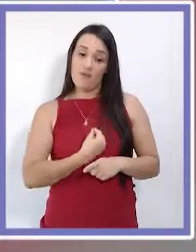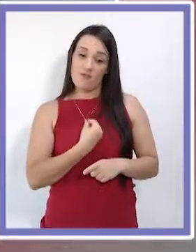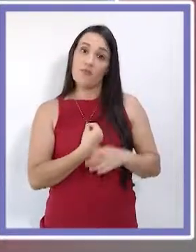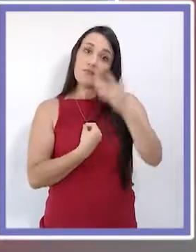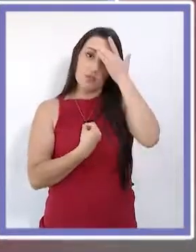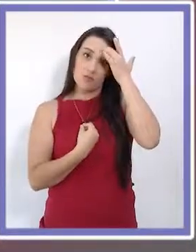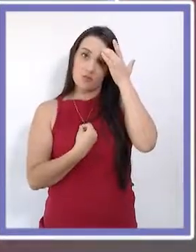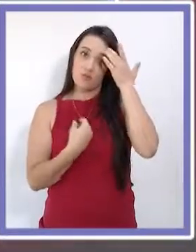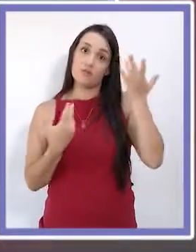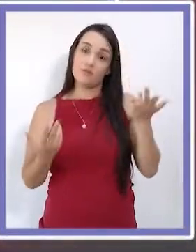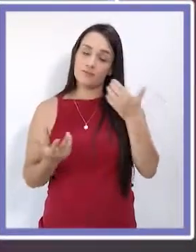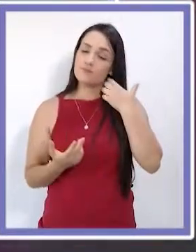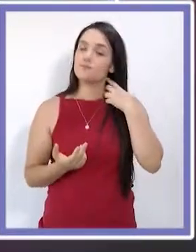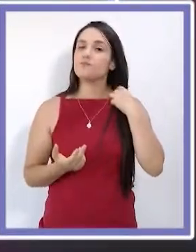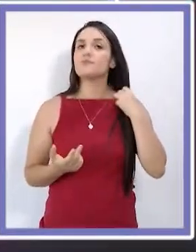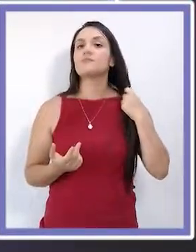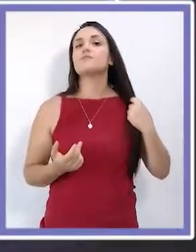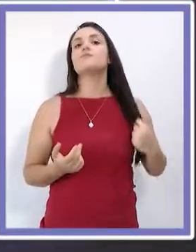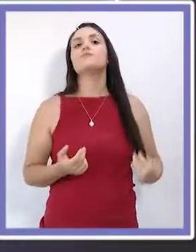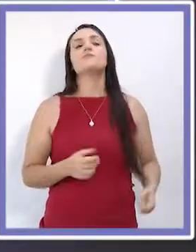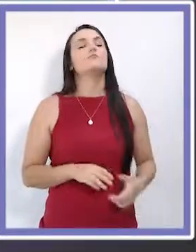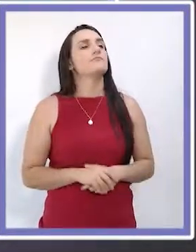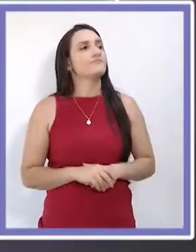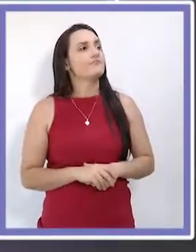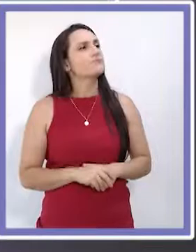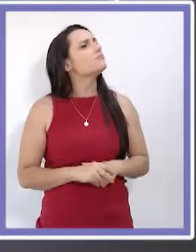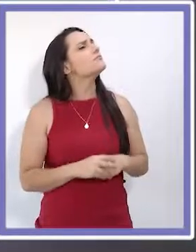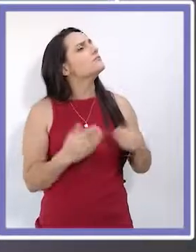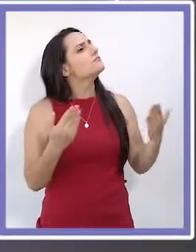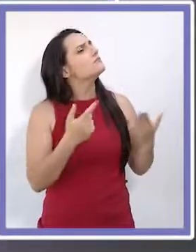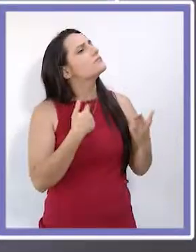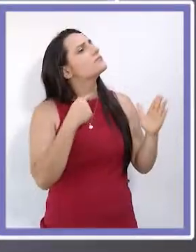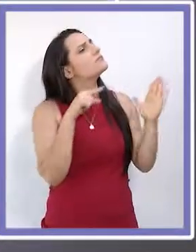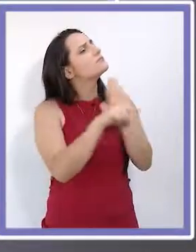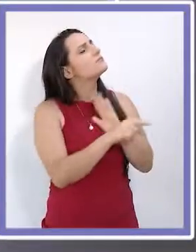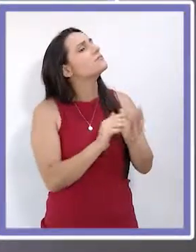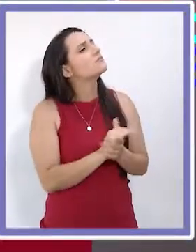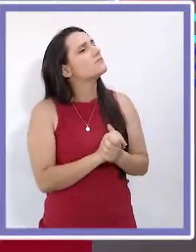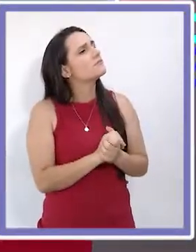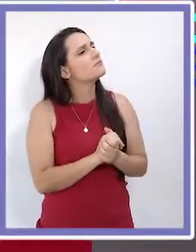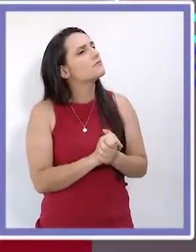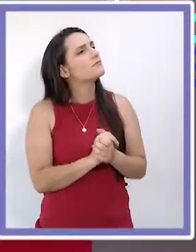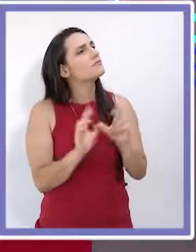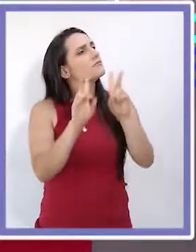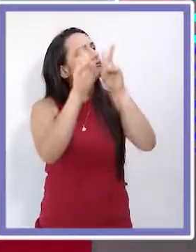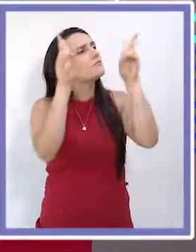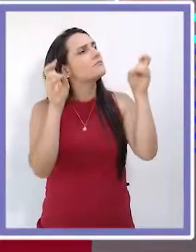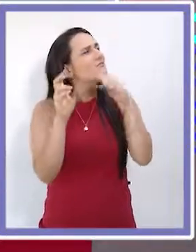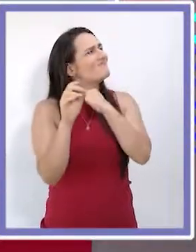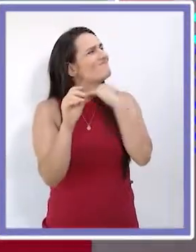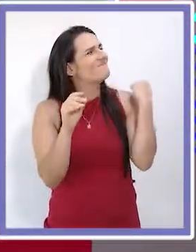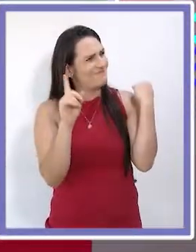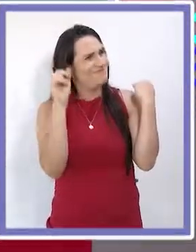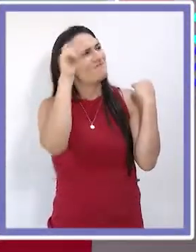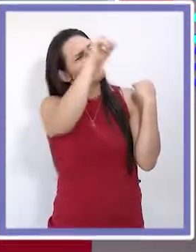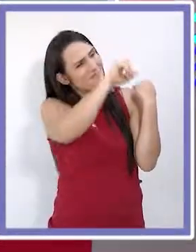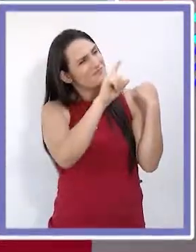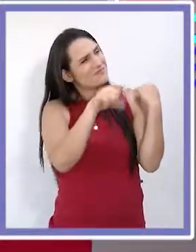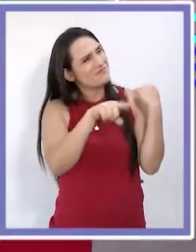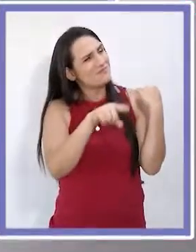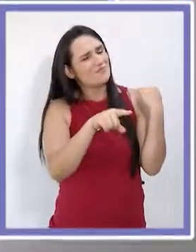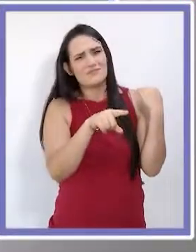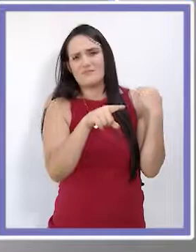das pessoas. Claro, o deputado falou uma coisa bastante interessante agora. A morte é um